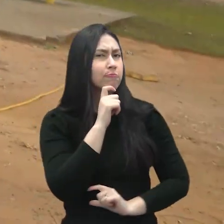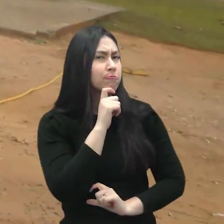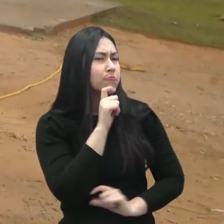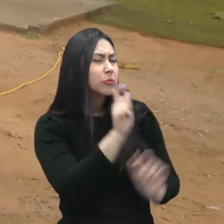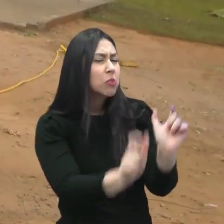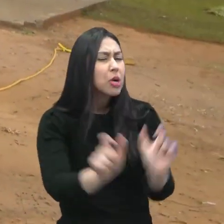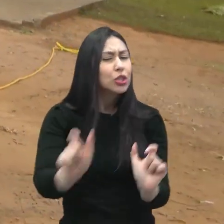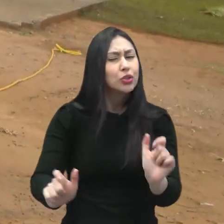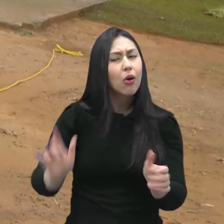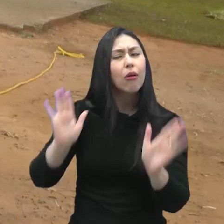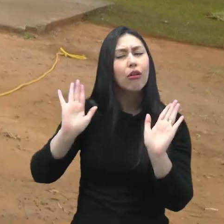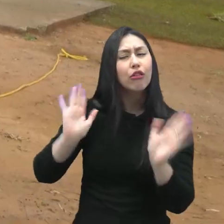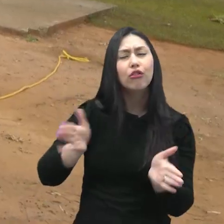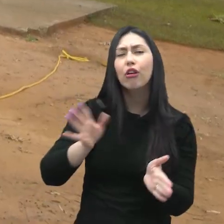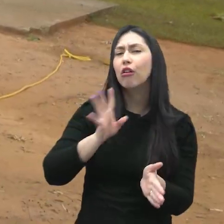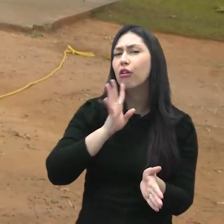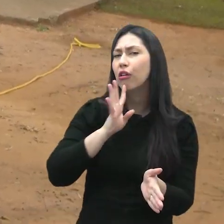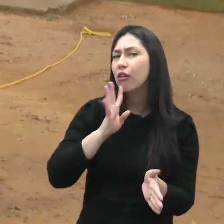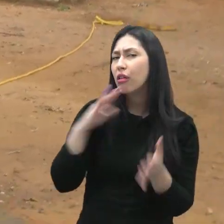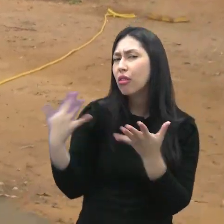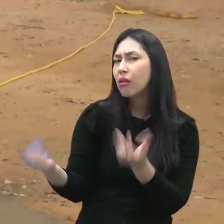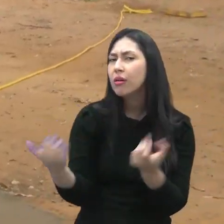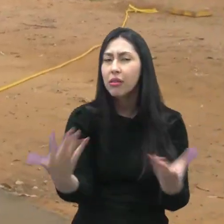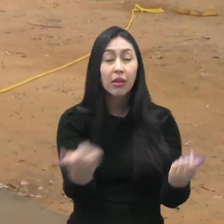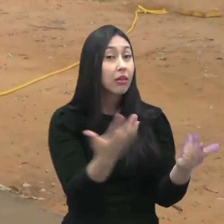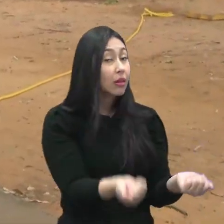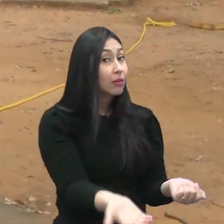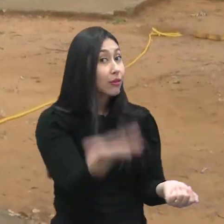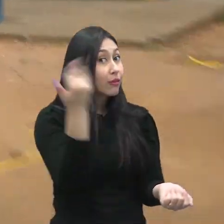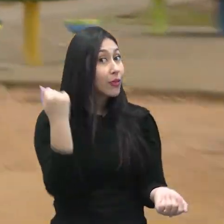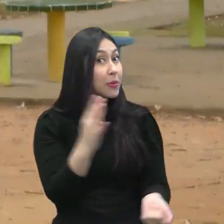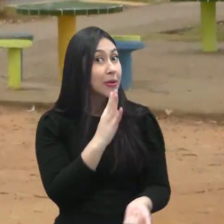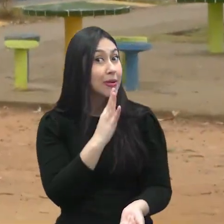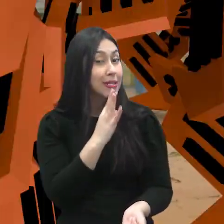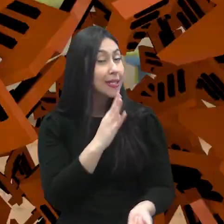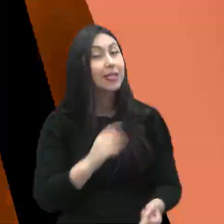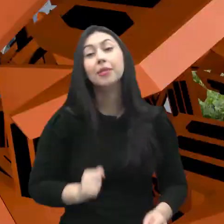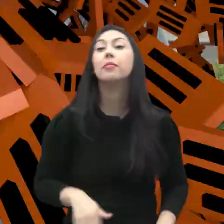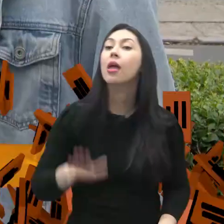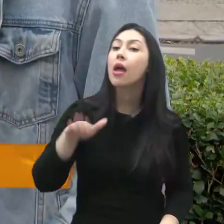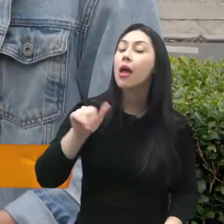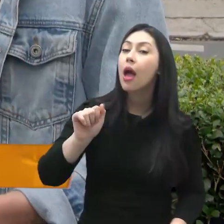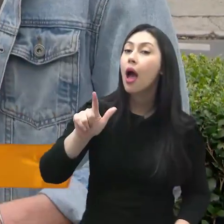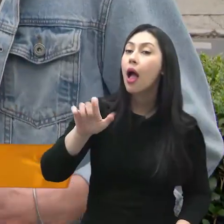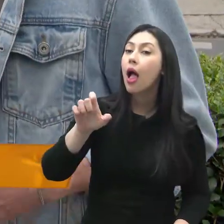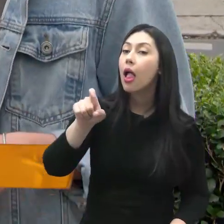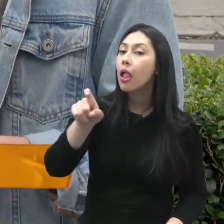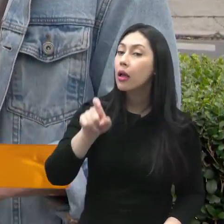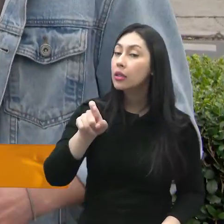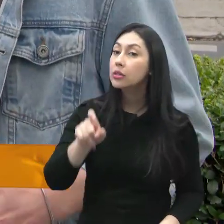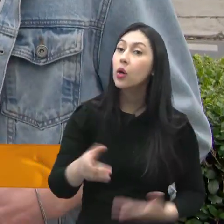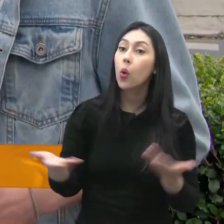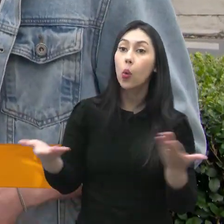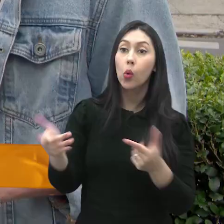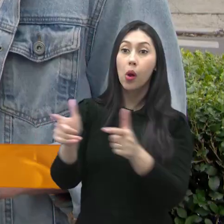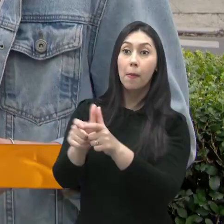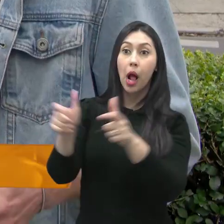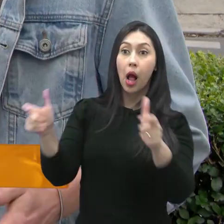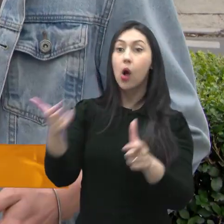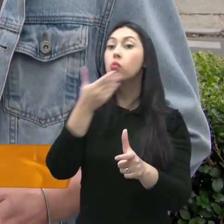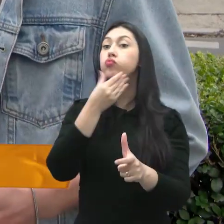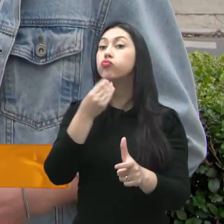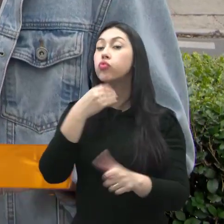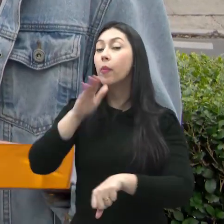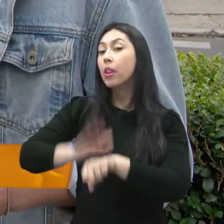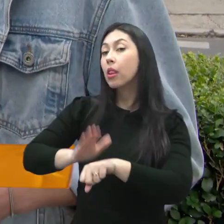que a galera já entrou nesse ritmo, tá aceitando essa ideia? Bora lá saber. Alex, quero saber o seguinte, tem crescido a tendência entre